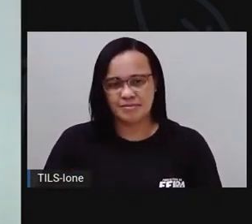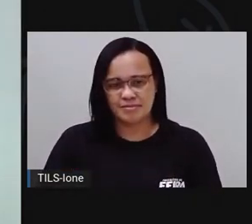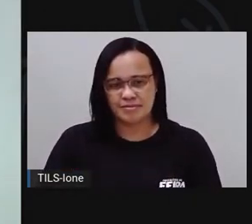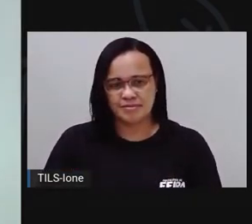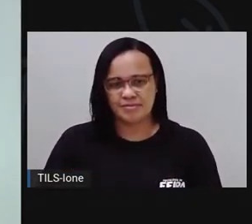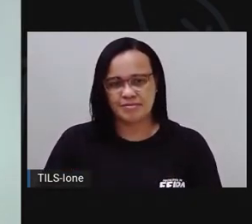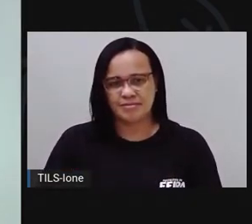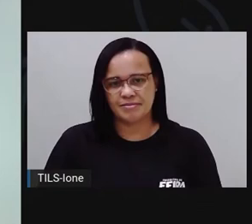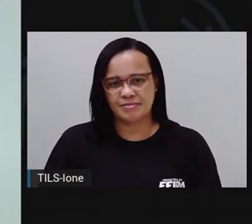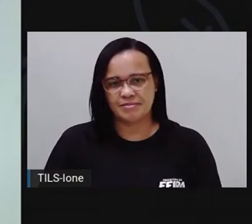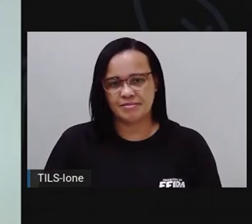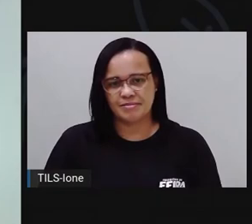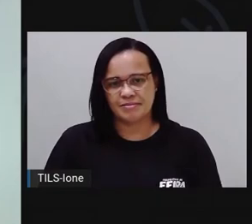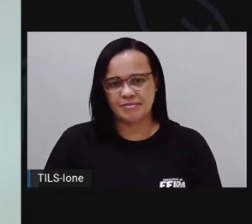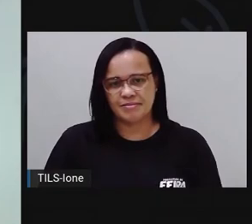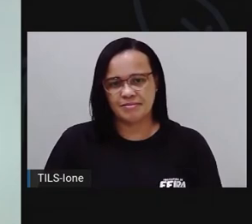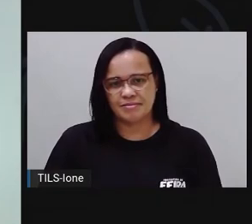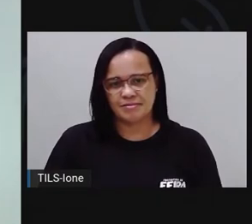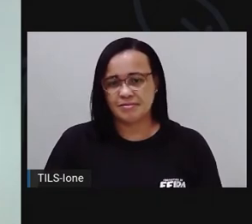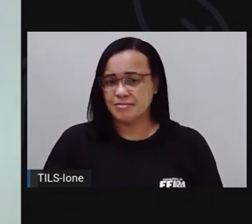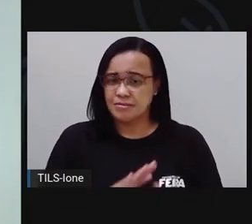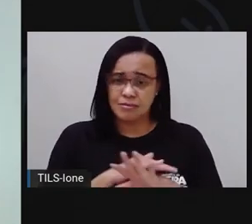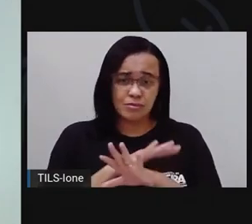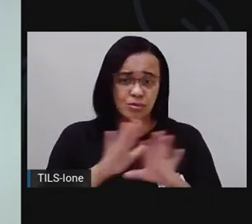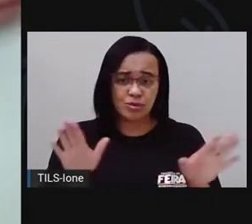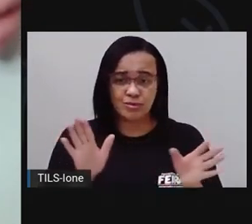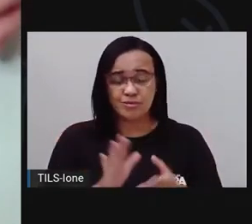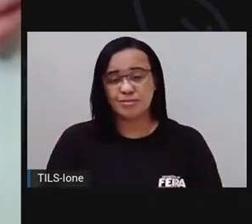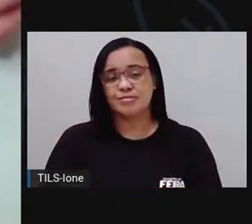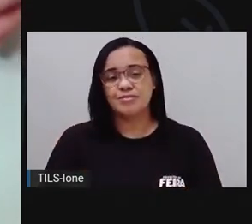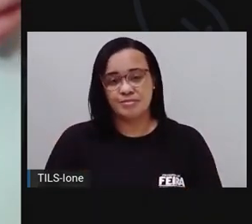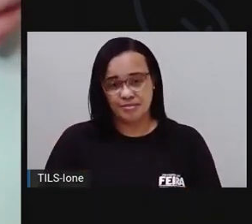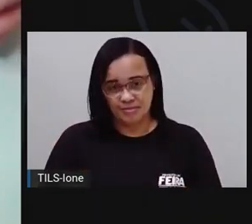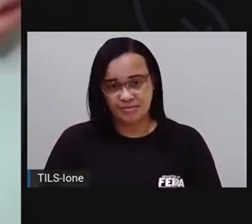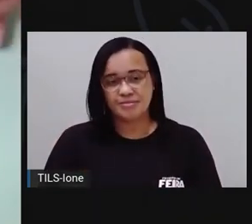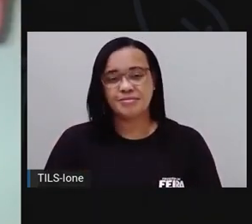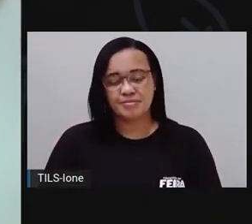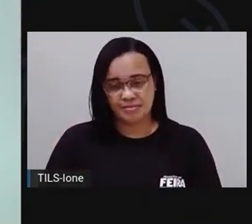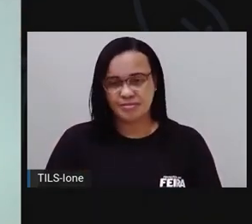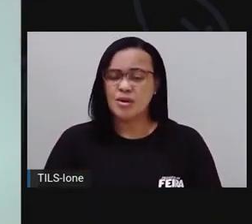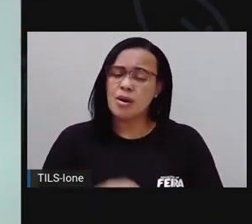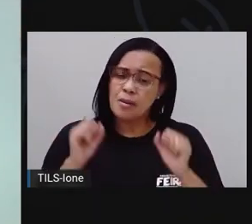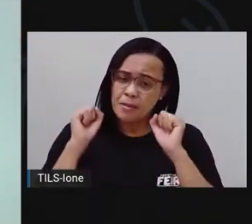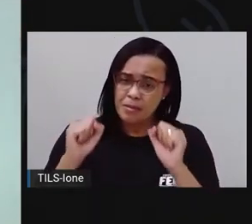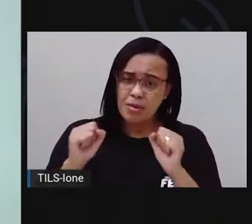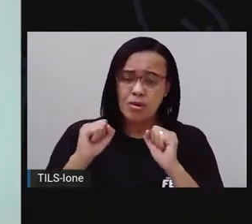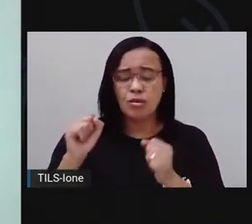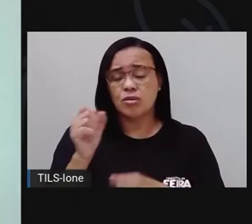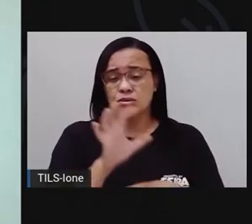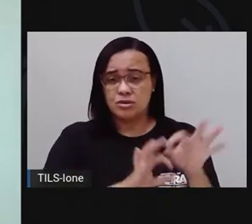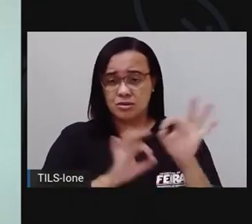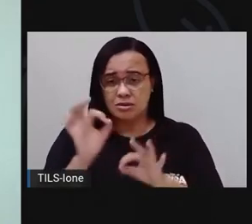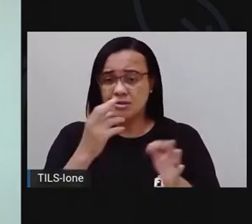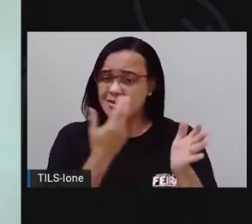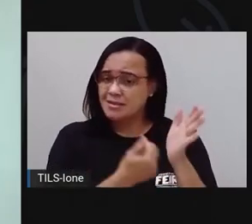Fez assim. Pronto. E aí aqui você pode fazer o enfeite que você quiser, tá